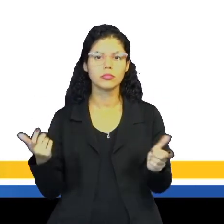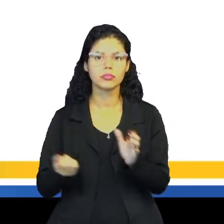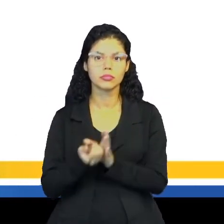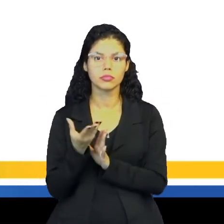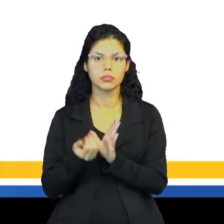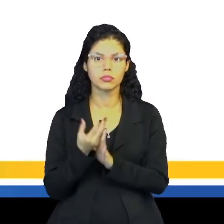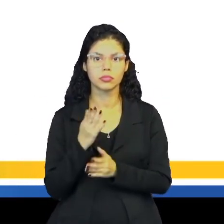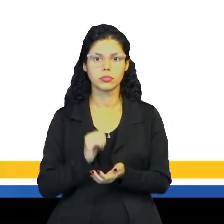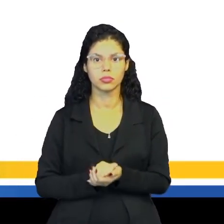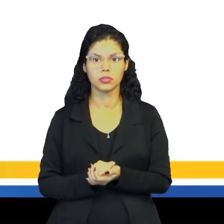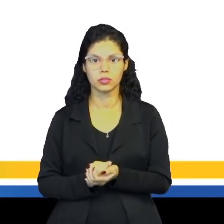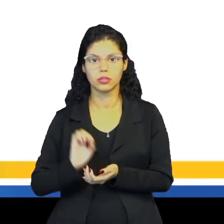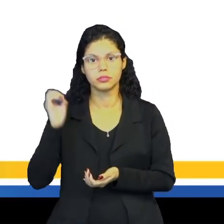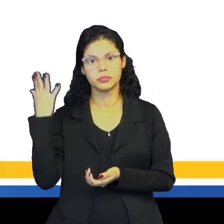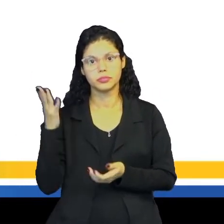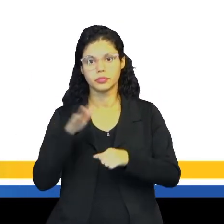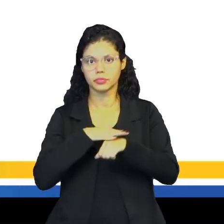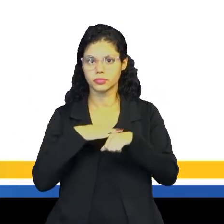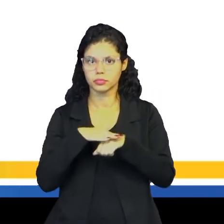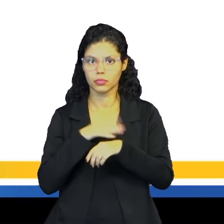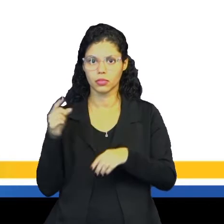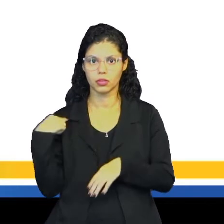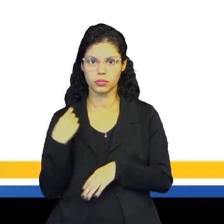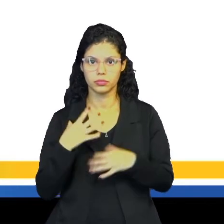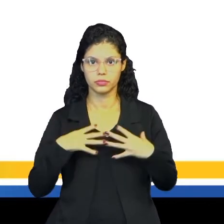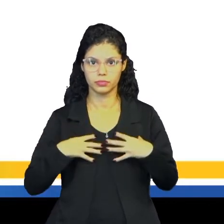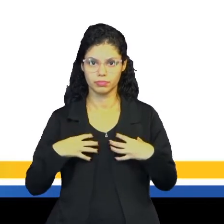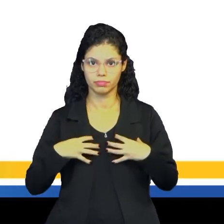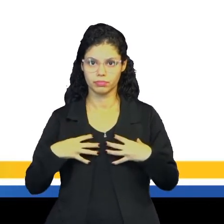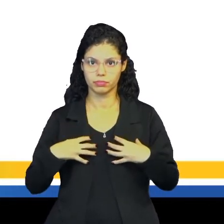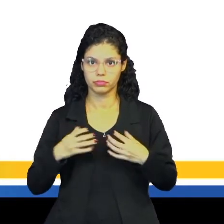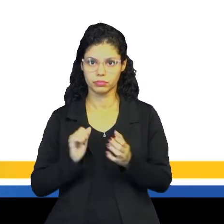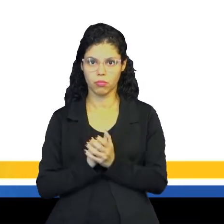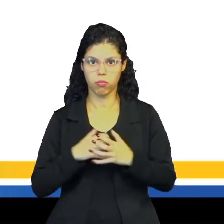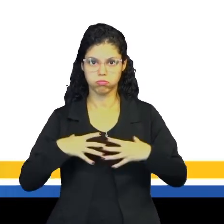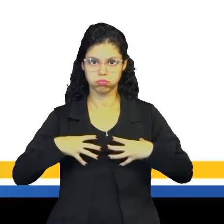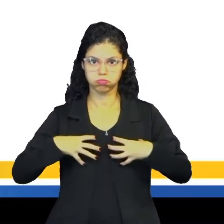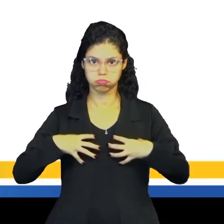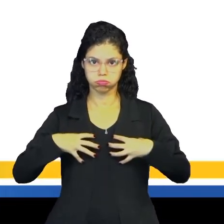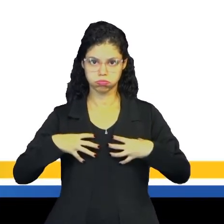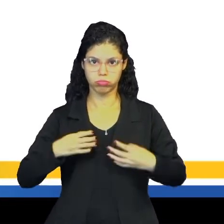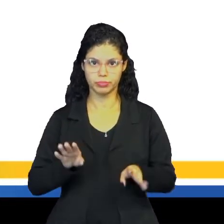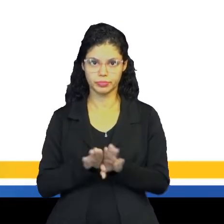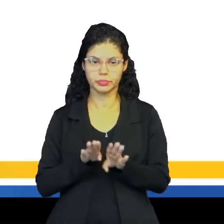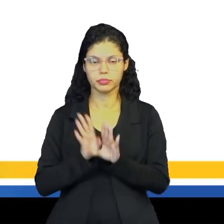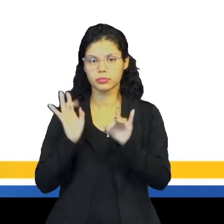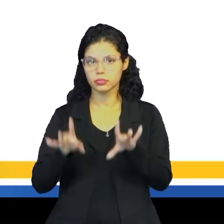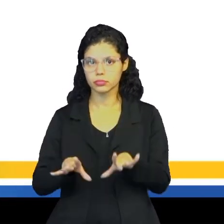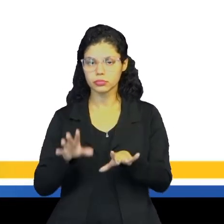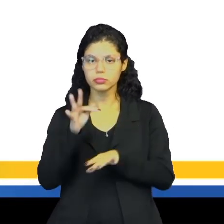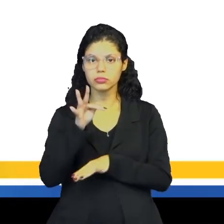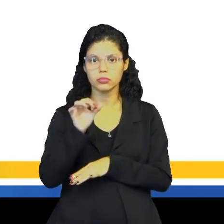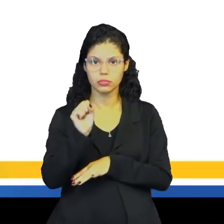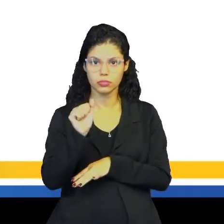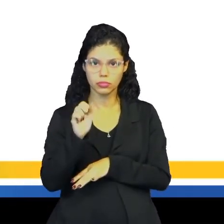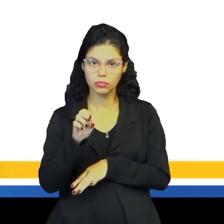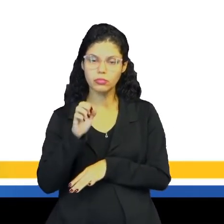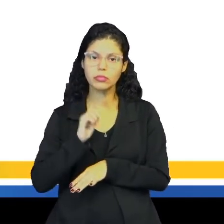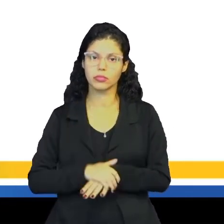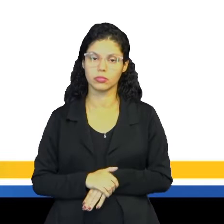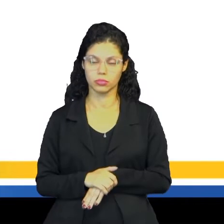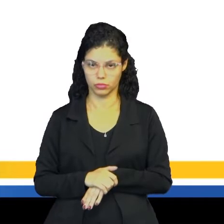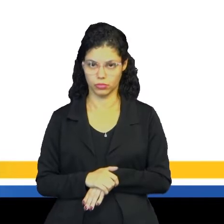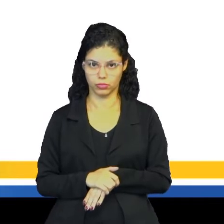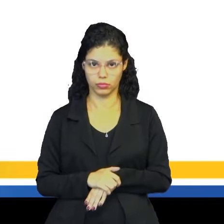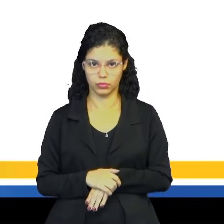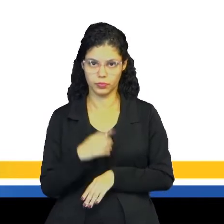da produção de estrogênio causa sensibilidade nos seios e inchaço. Então, nessa última fase, que é a fase lútea,